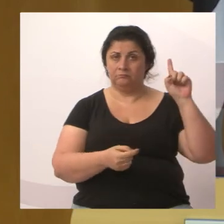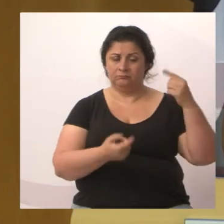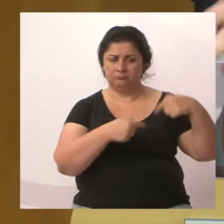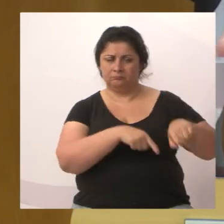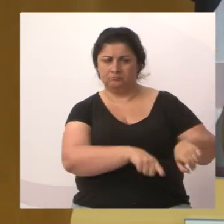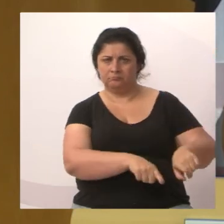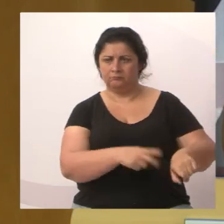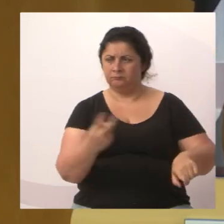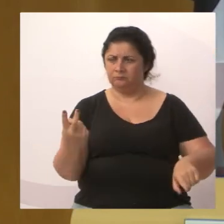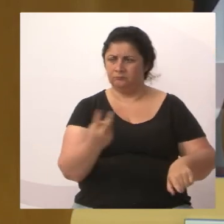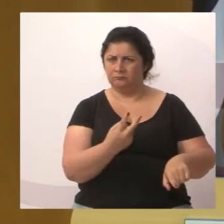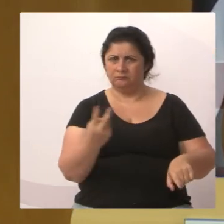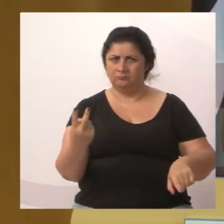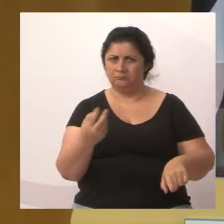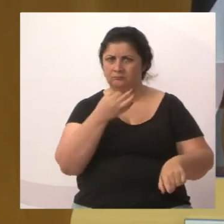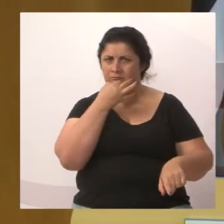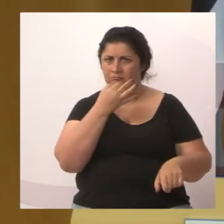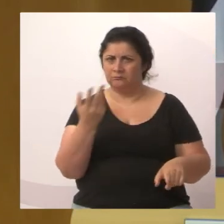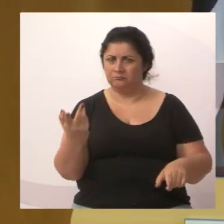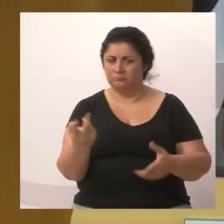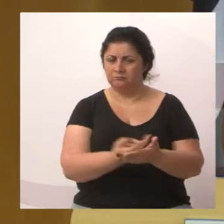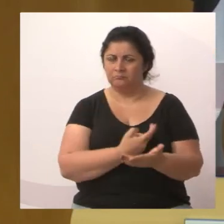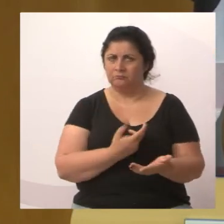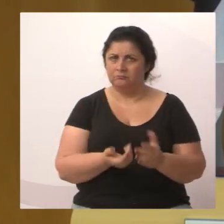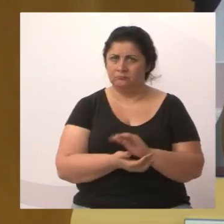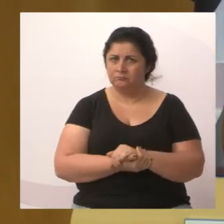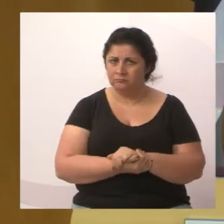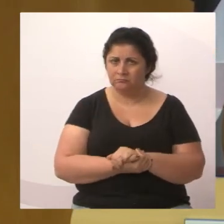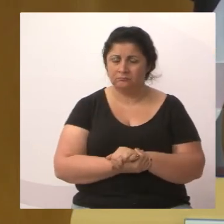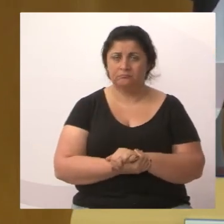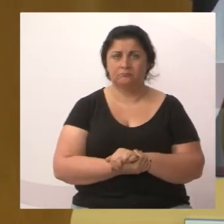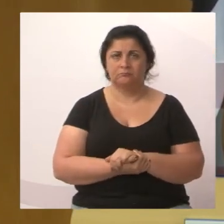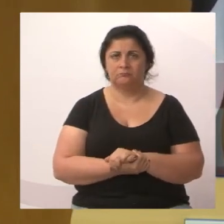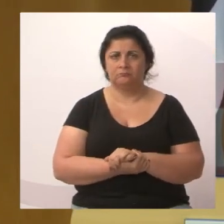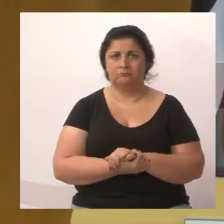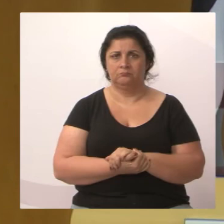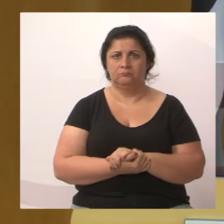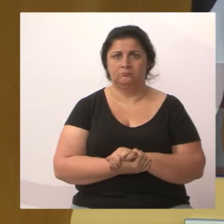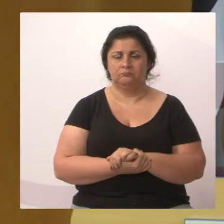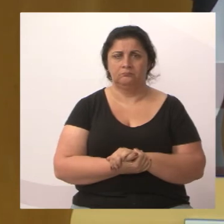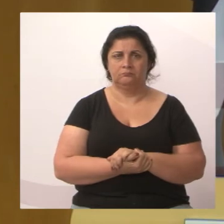perícias do Tribunal de Contas e da perícia que foi contratada?